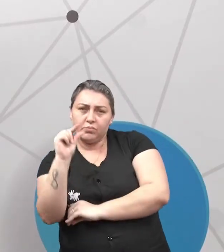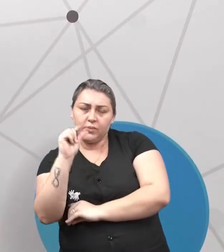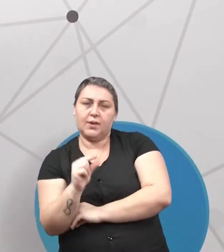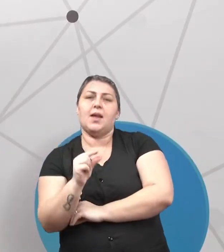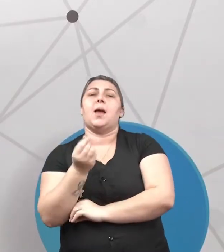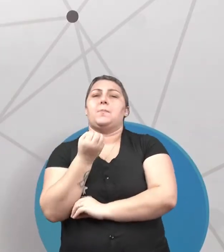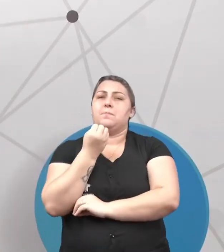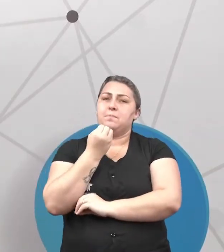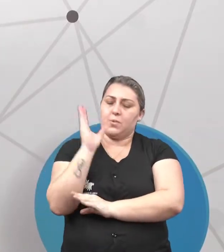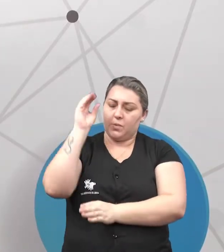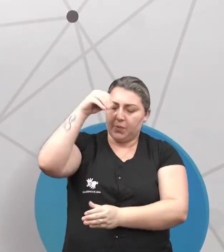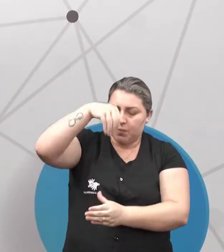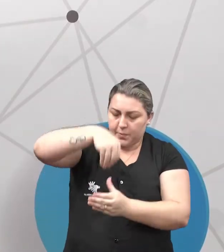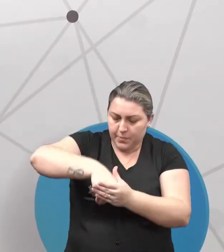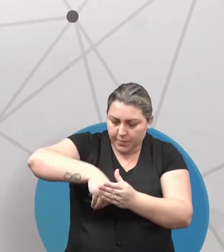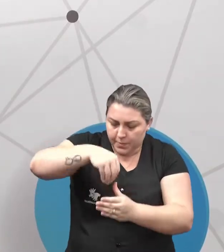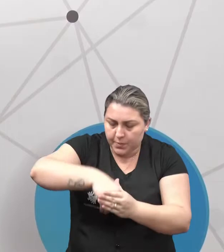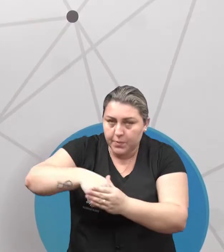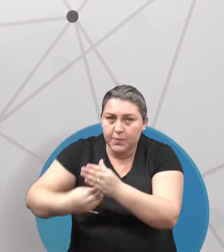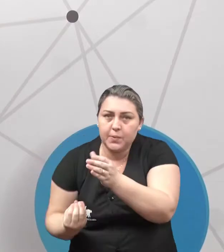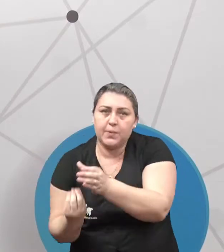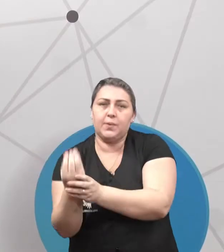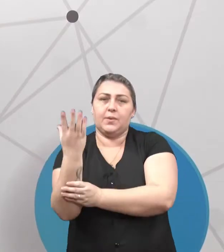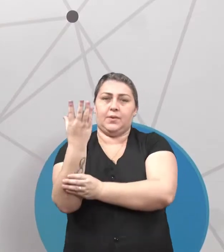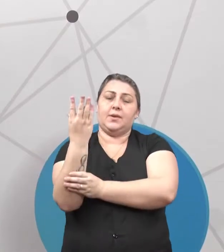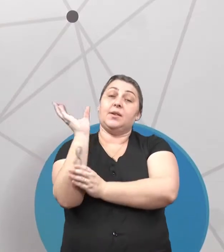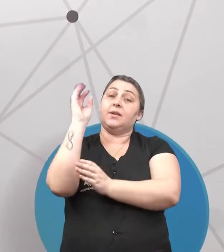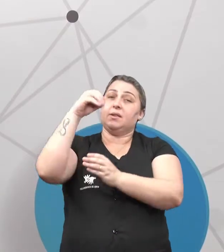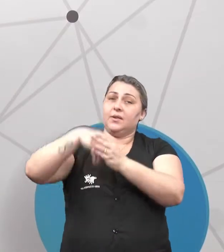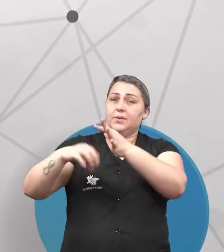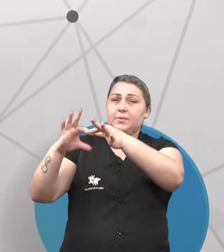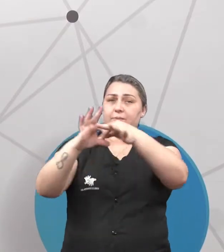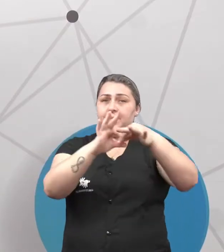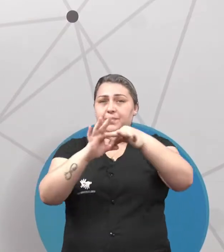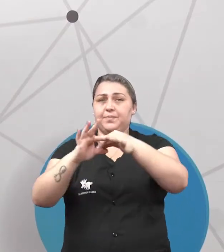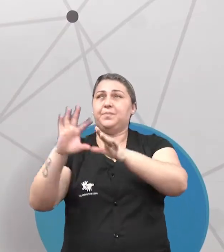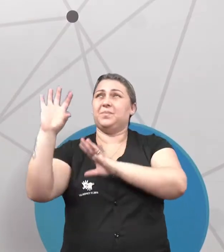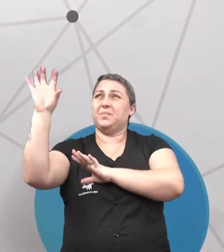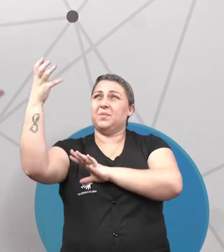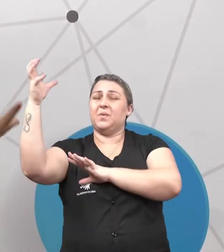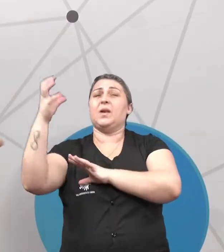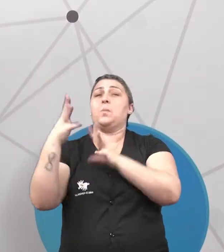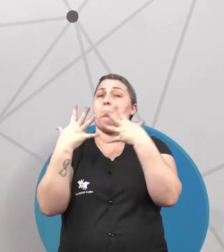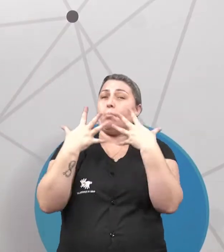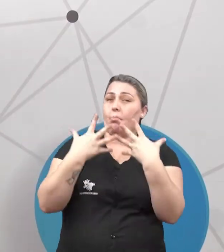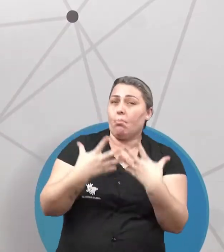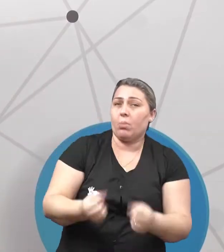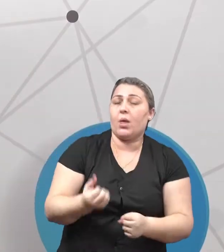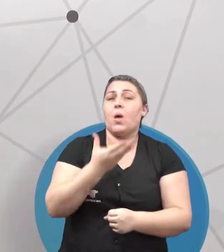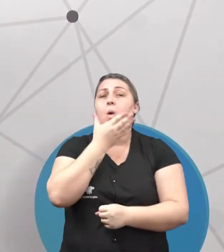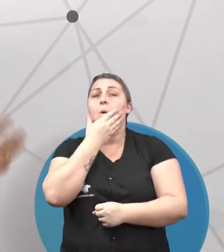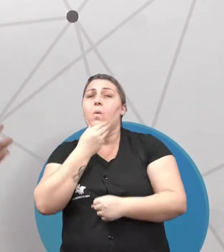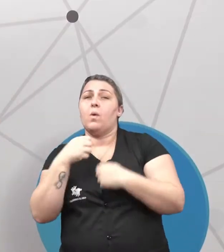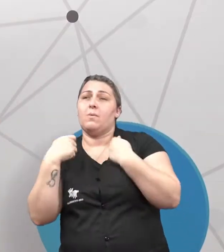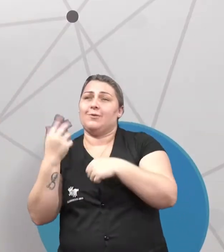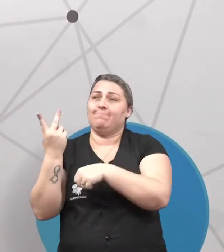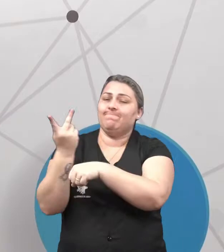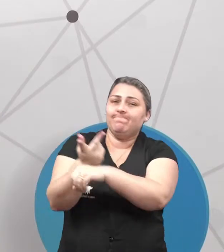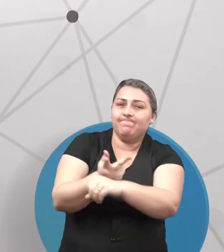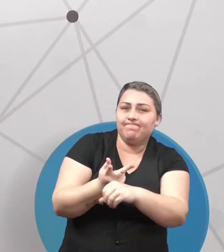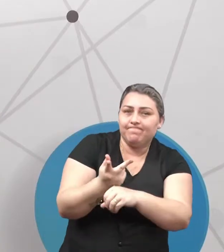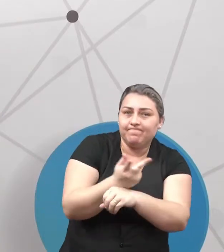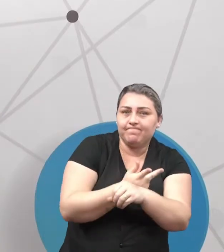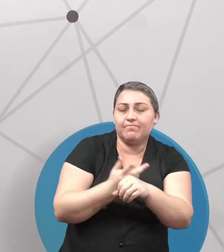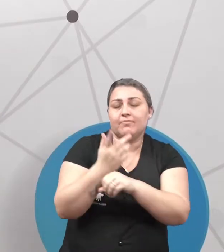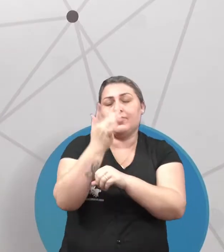à agricultura, né? Claro que dentro desse contexto do clima árido, os homens tiveram que procurar, não foi tão fácil assim,